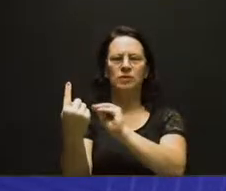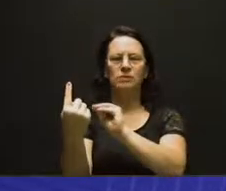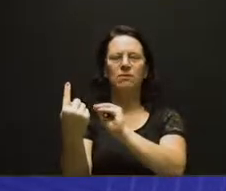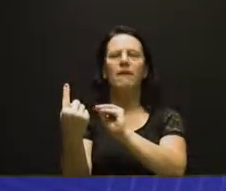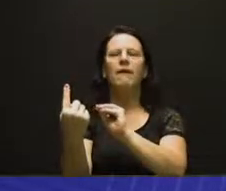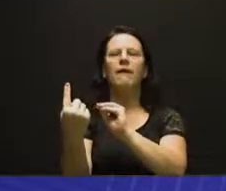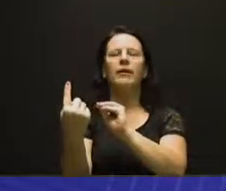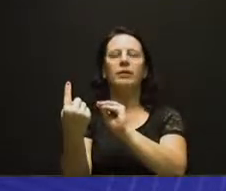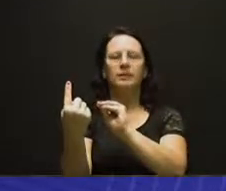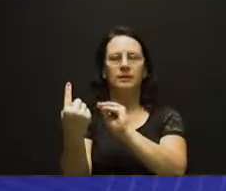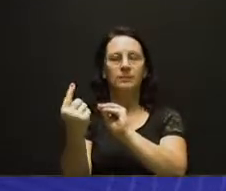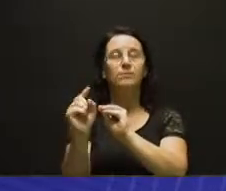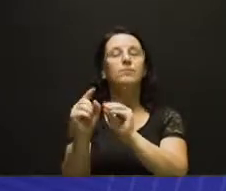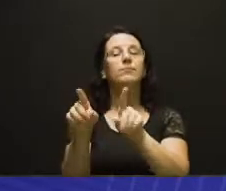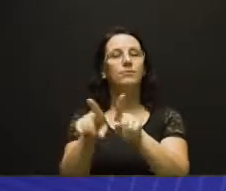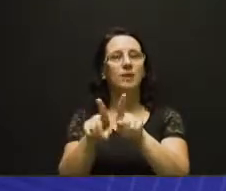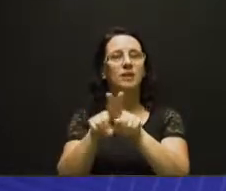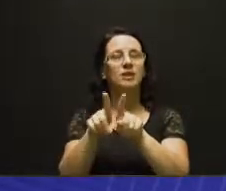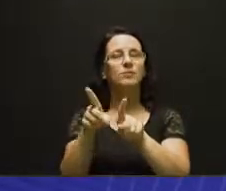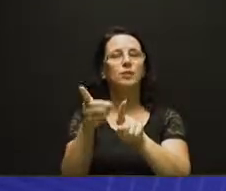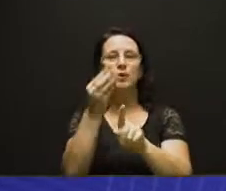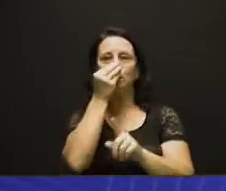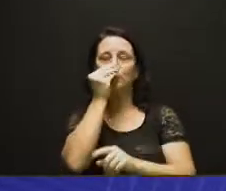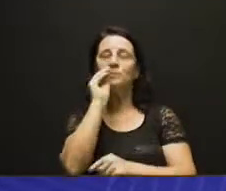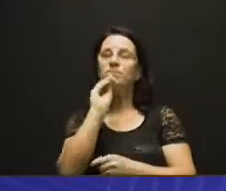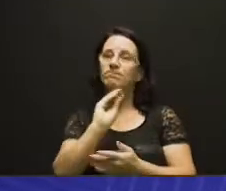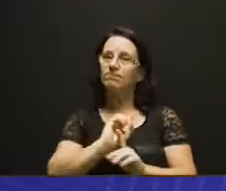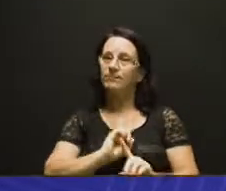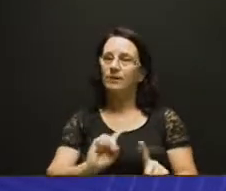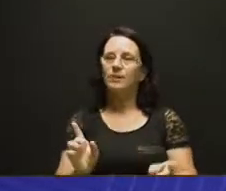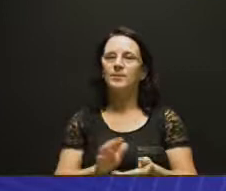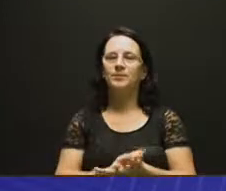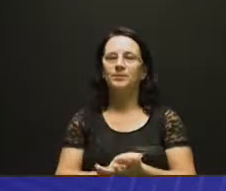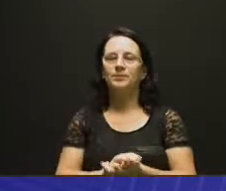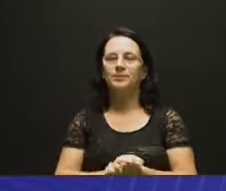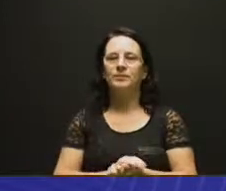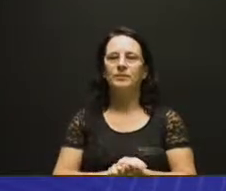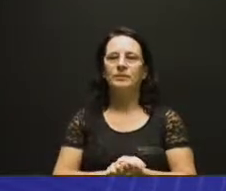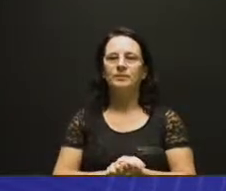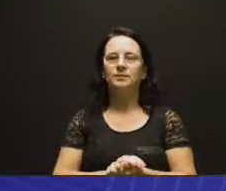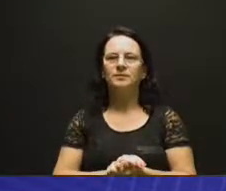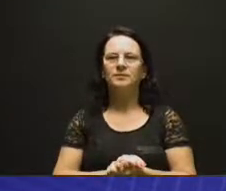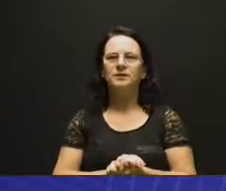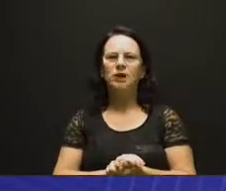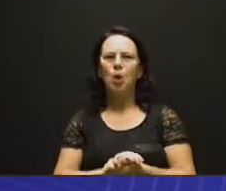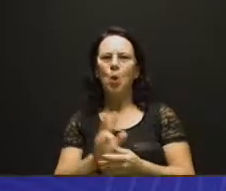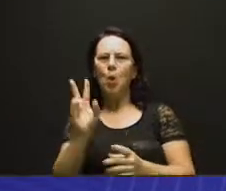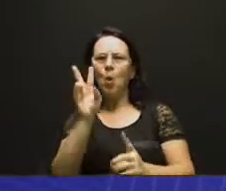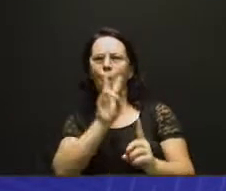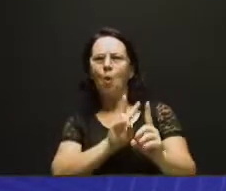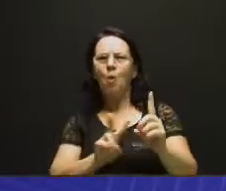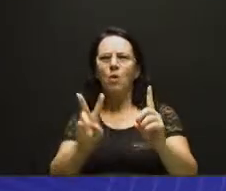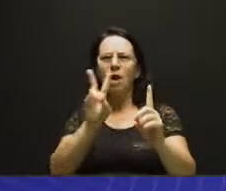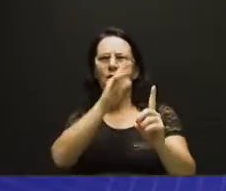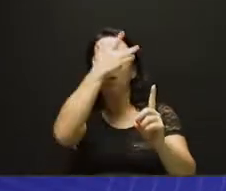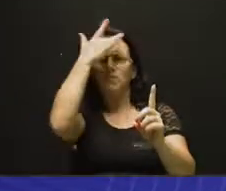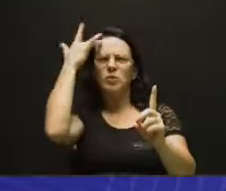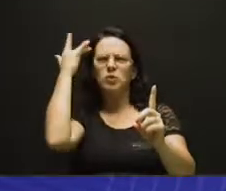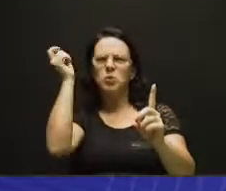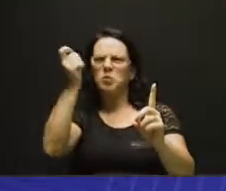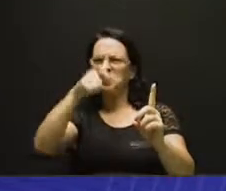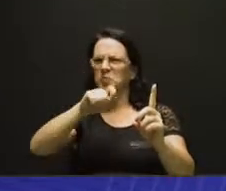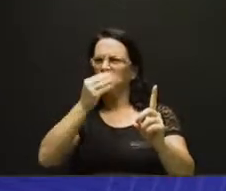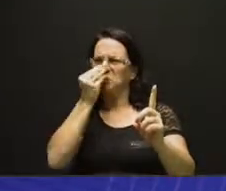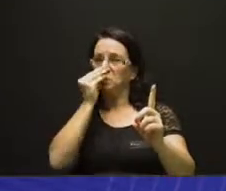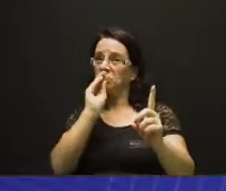esteja acontecendo depois a gente foi para o modelo médico exclusivamente nem olhava pessoa com deficiência como incapaz